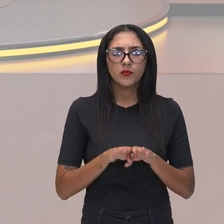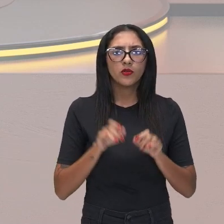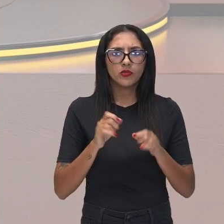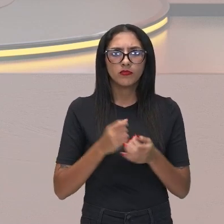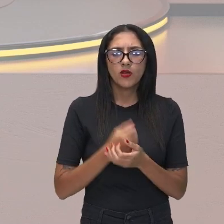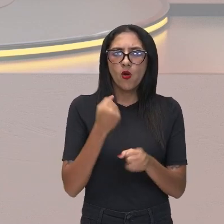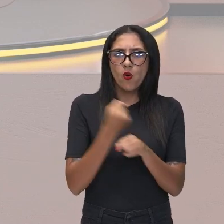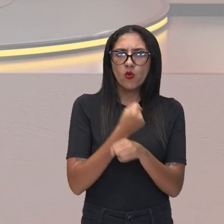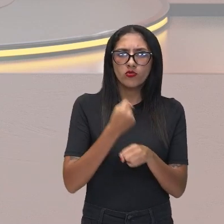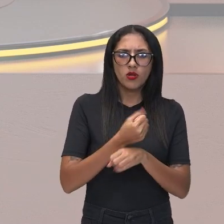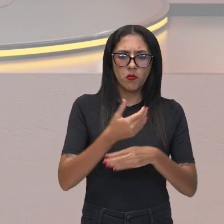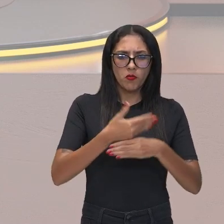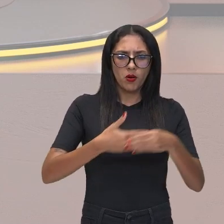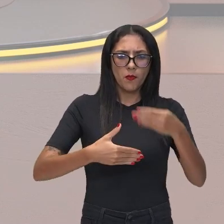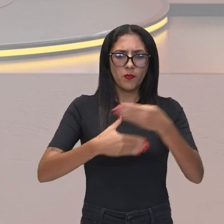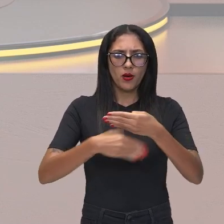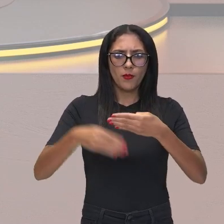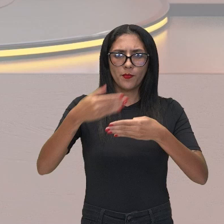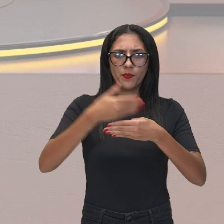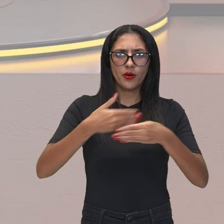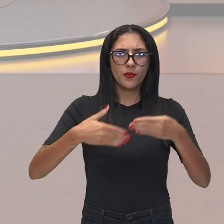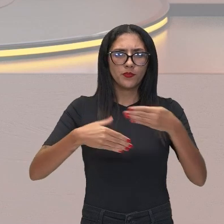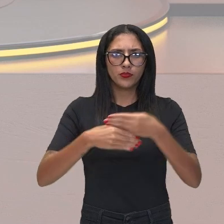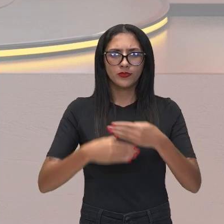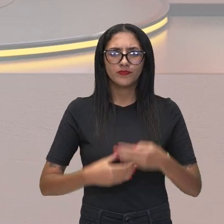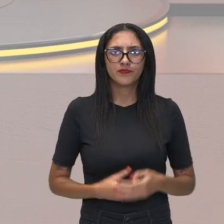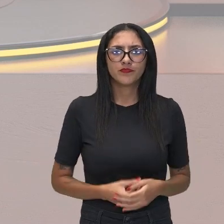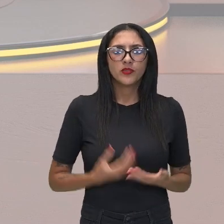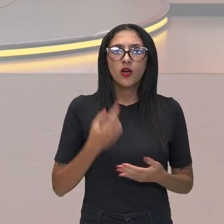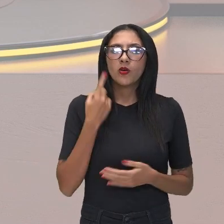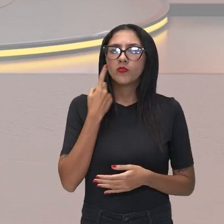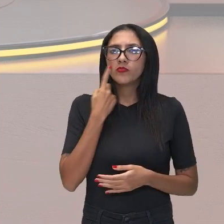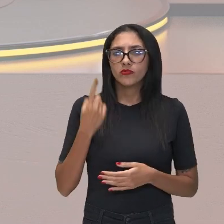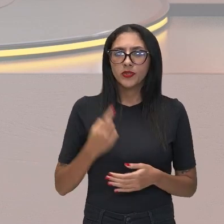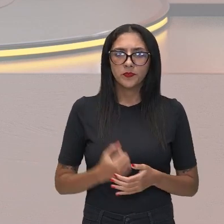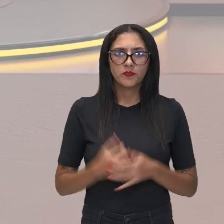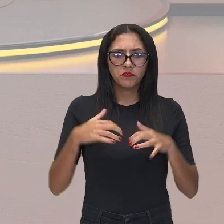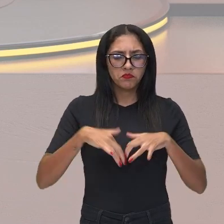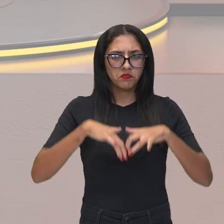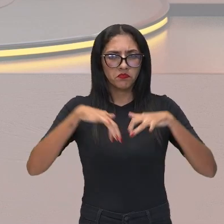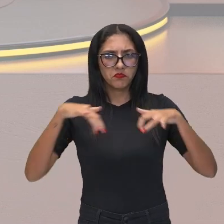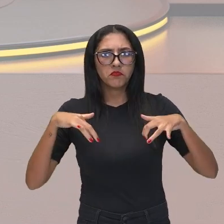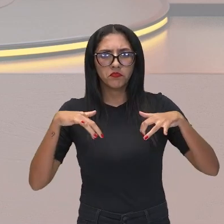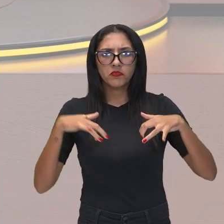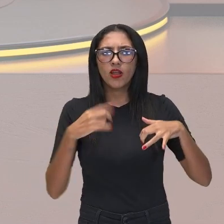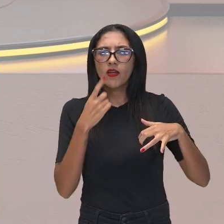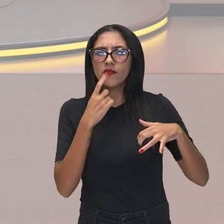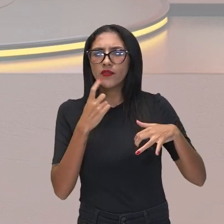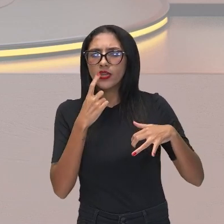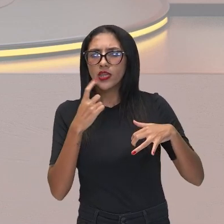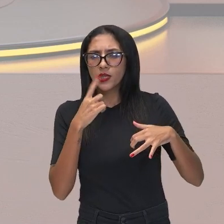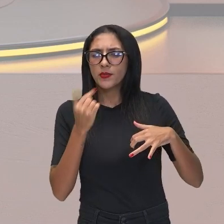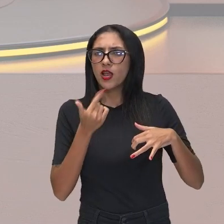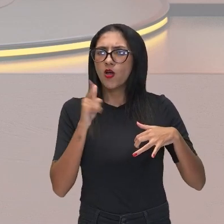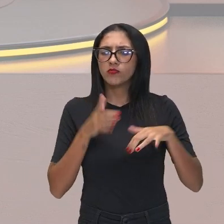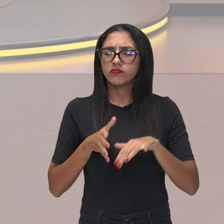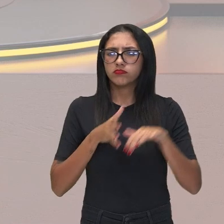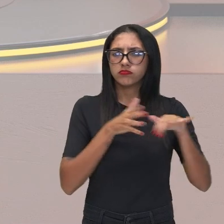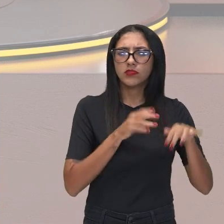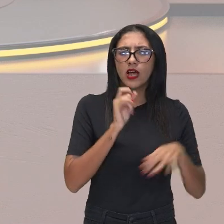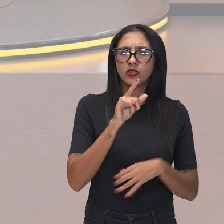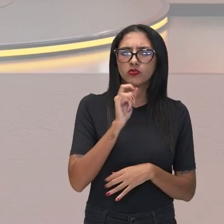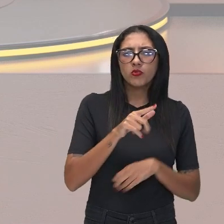do Muro de Berlim. Você deve estar observando aqui que entre a parte vermelha e as outras 3 partes ali, azul,